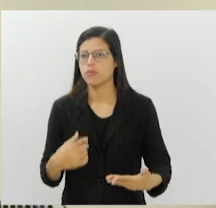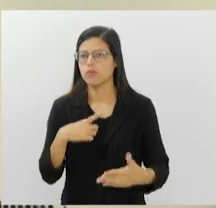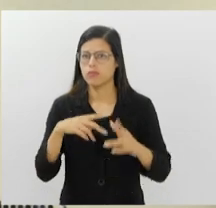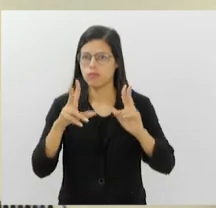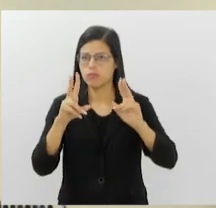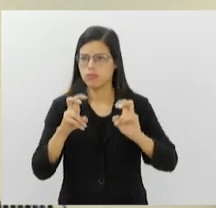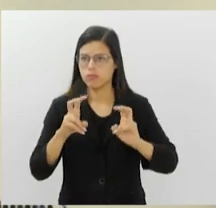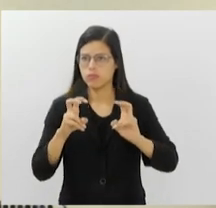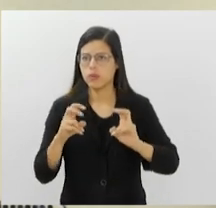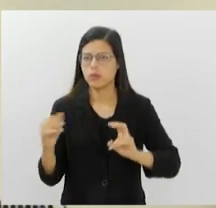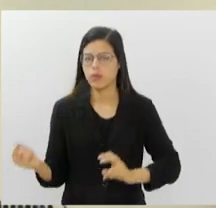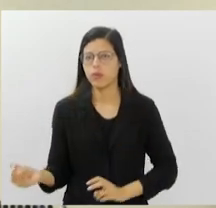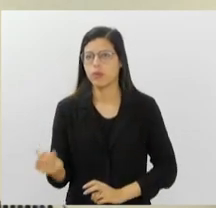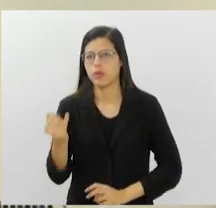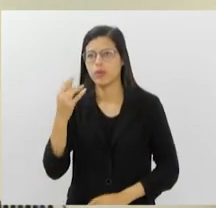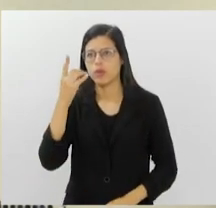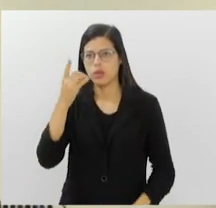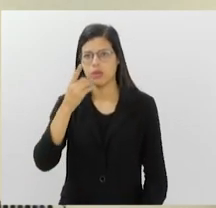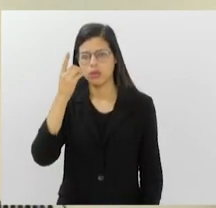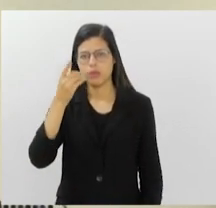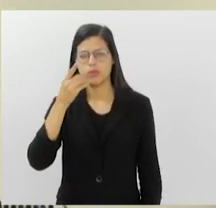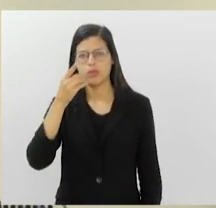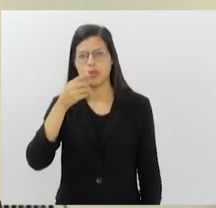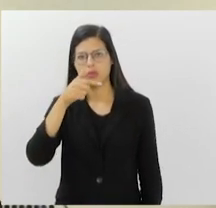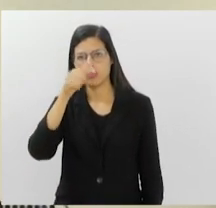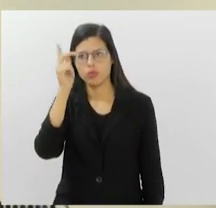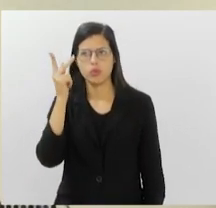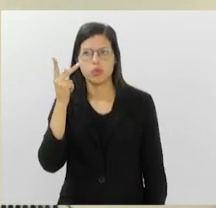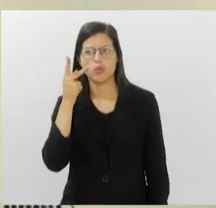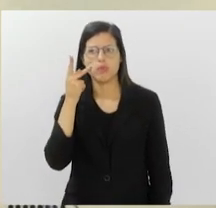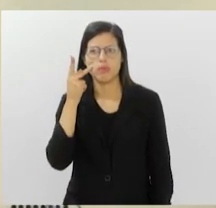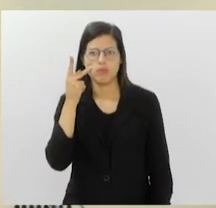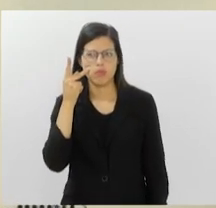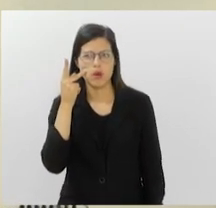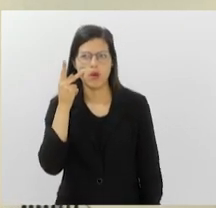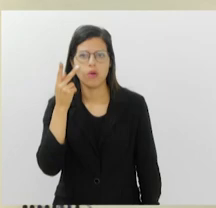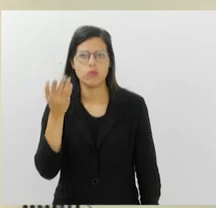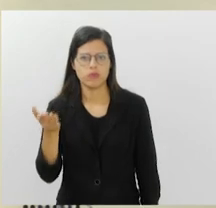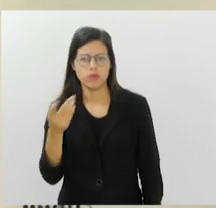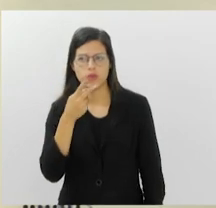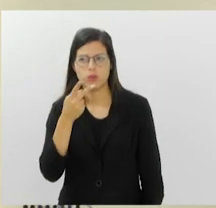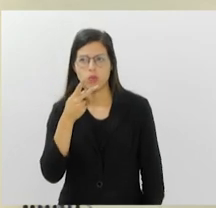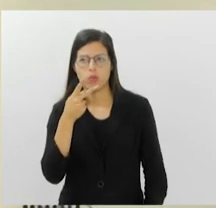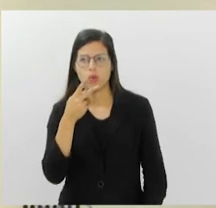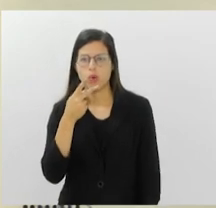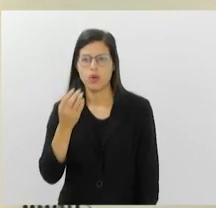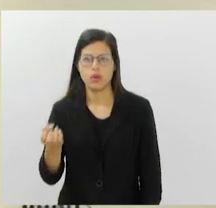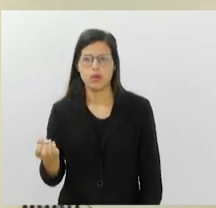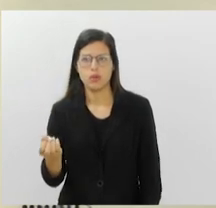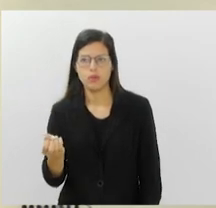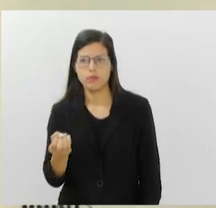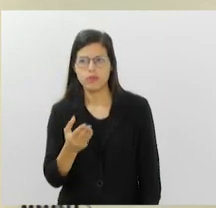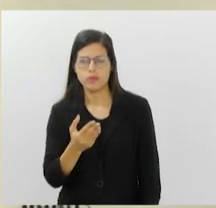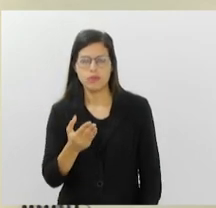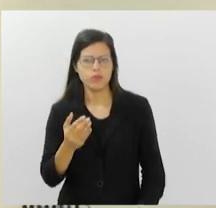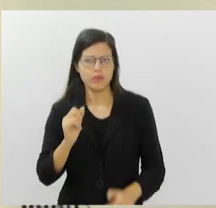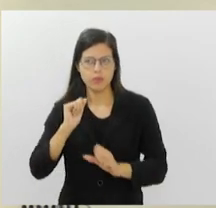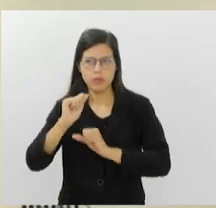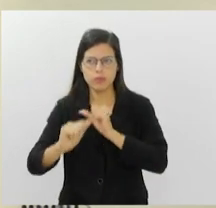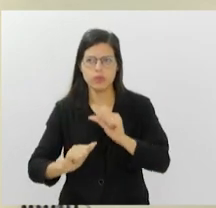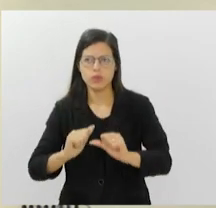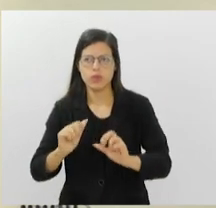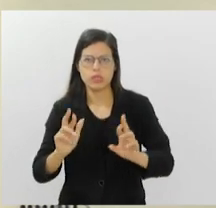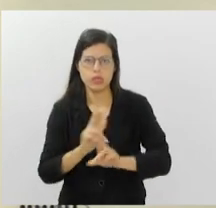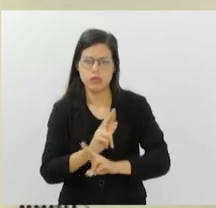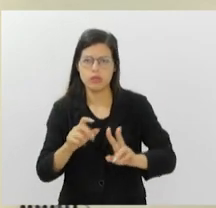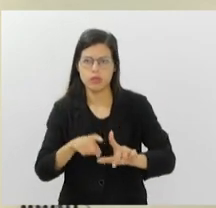fundamental, que o deputado Luiz Paulo tá, de todos nós, é o mais ligado e antenado, que são a nova redefinição dessa relação